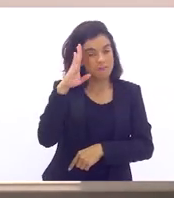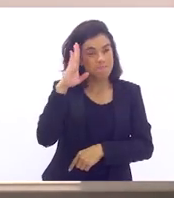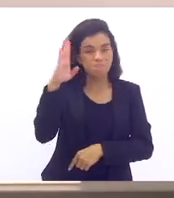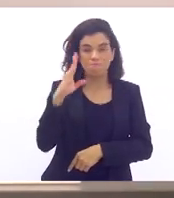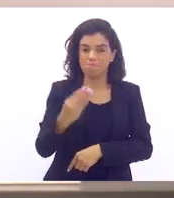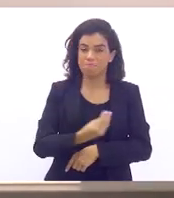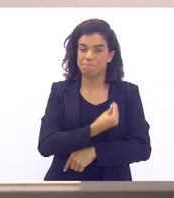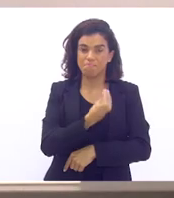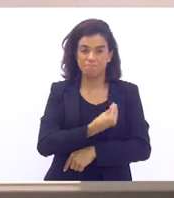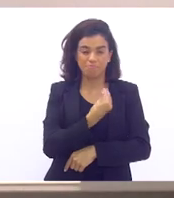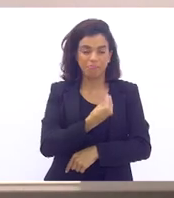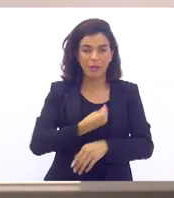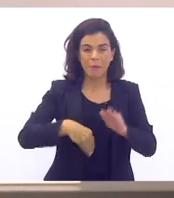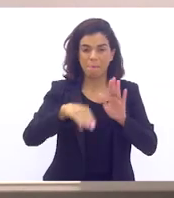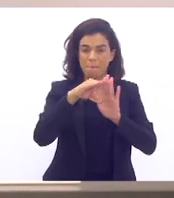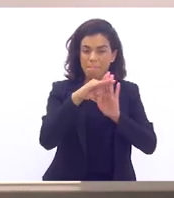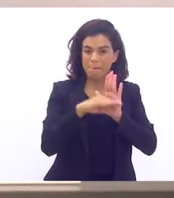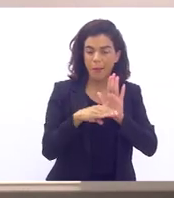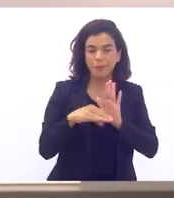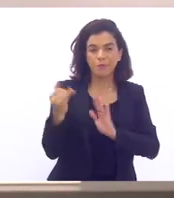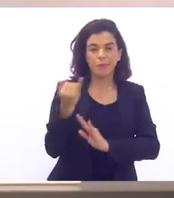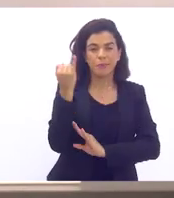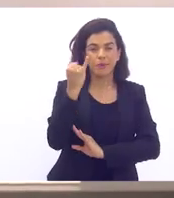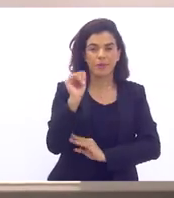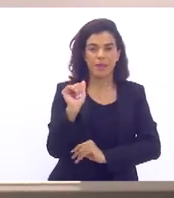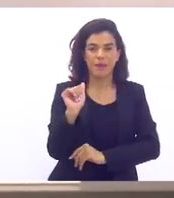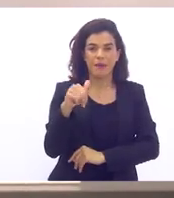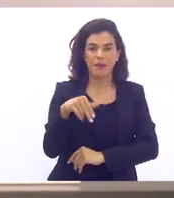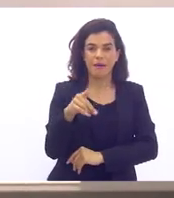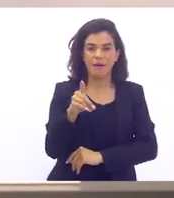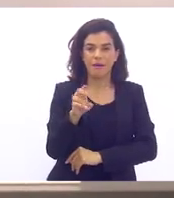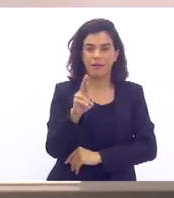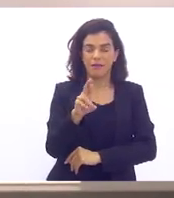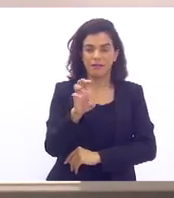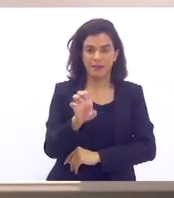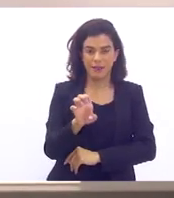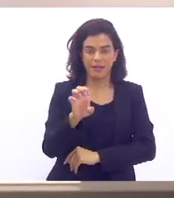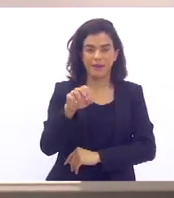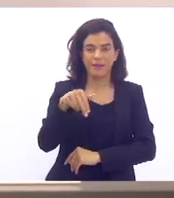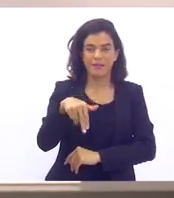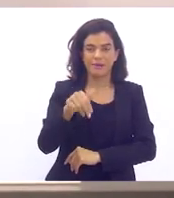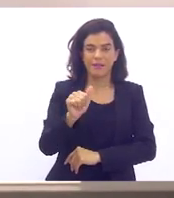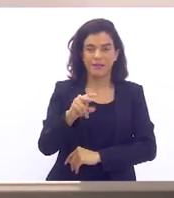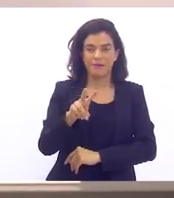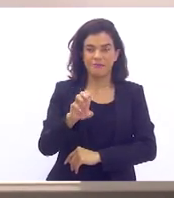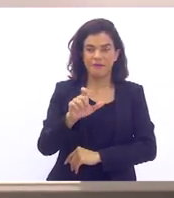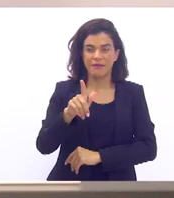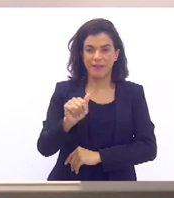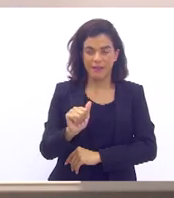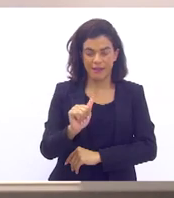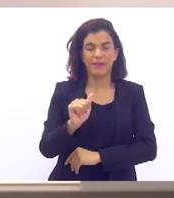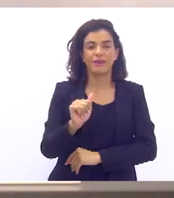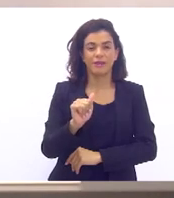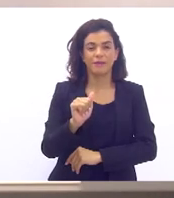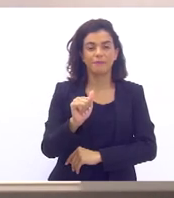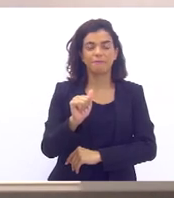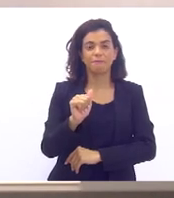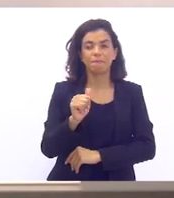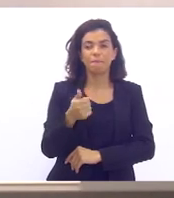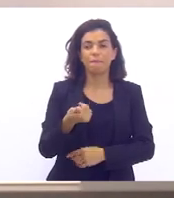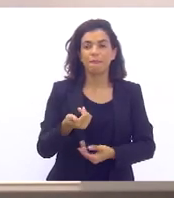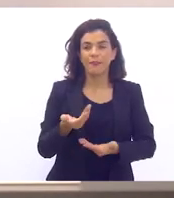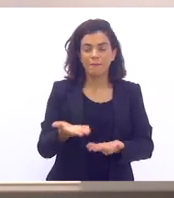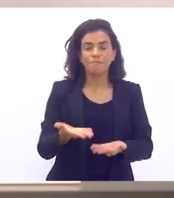em pautas importantes então Doutor André navega coordenador do Centro de Apoio operacional das promotorias de Justiça da tutela coletiva